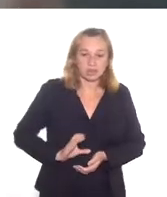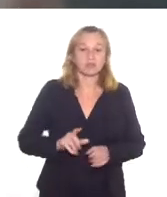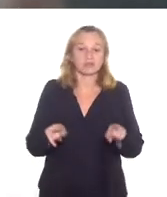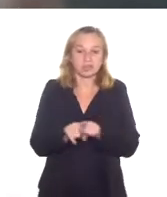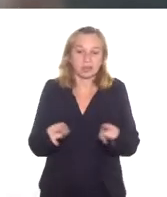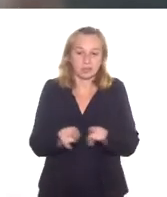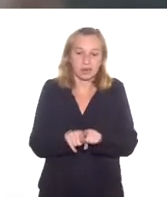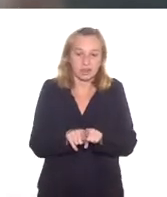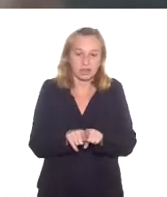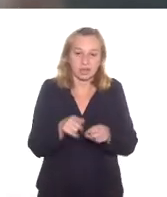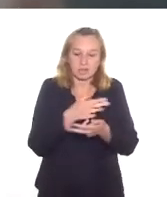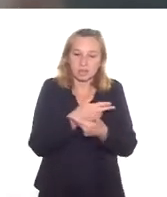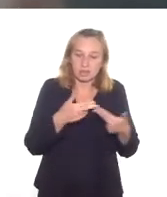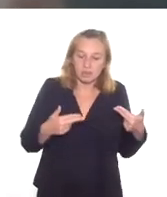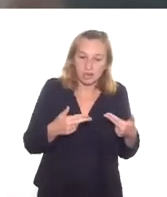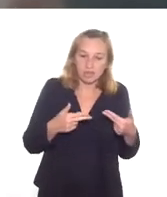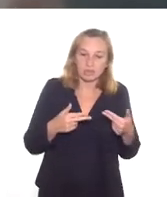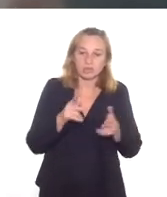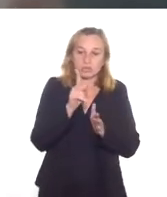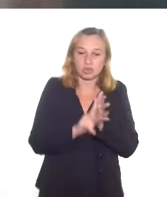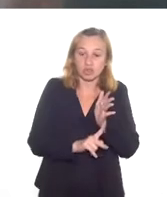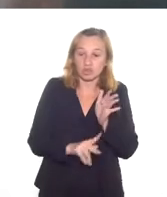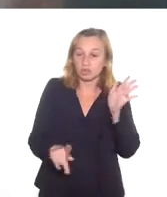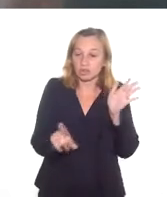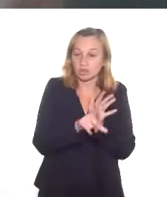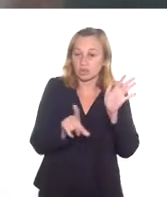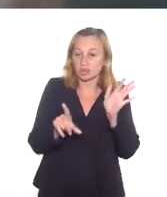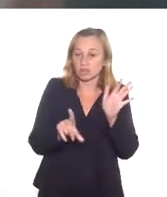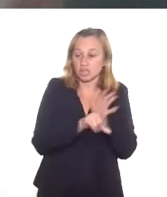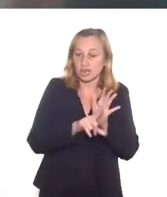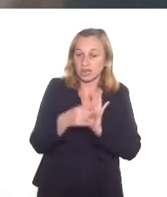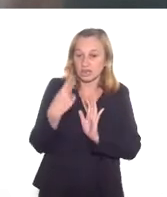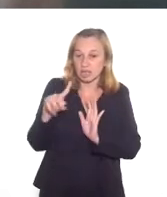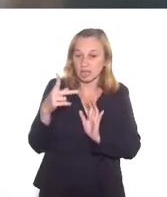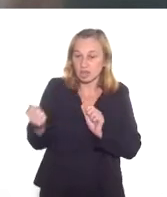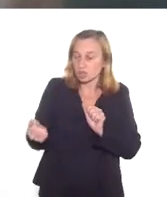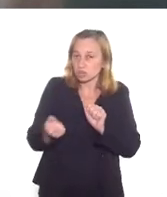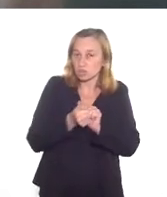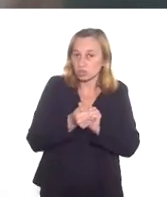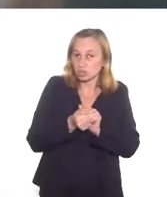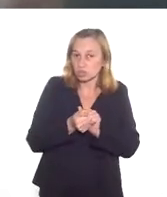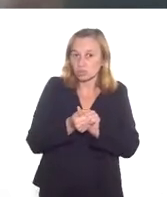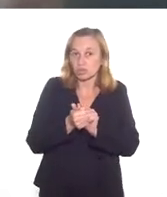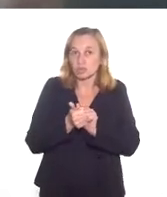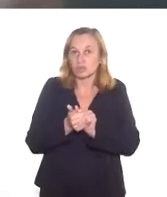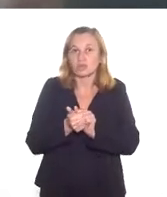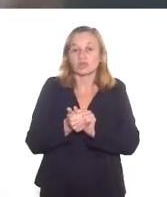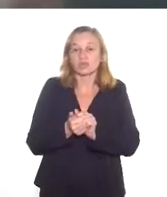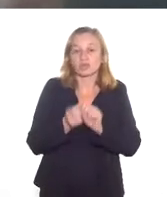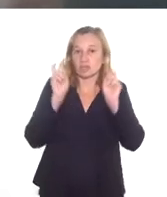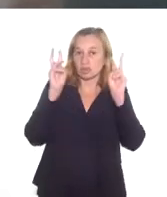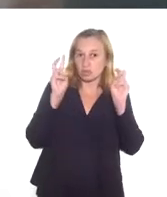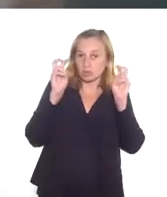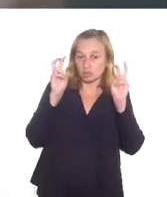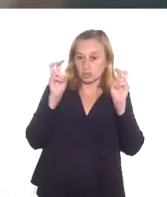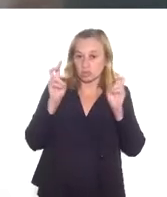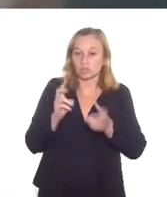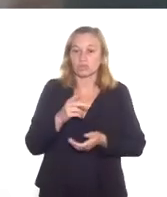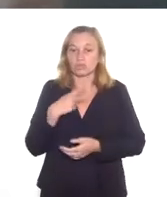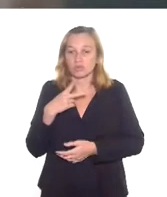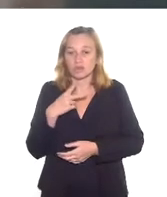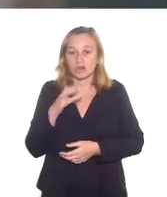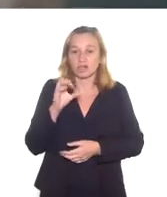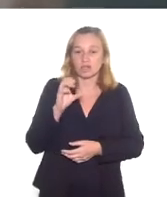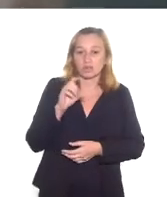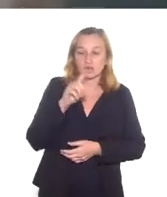também tem vários projetos de lei pautados em conjunto com a senhora em relação a essa matéria. Então, quando fala que é a Zona Oeste,